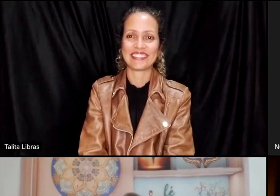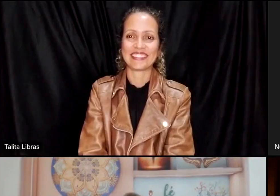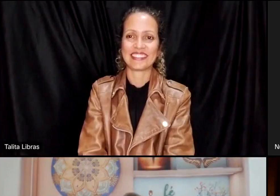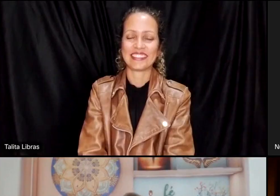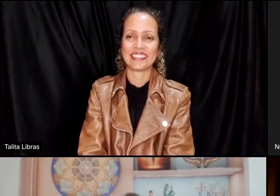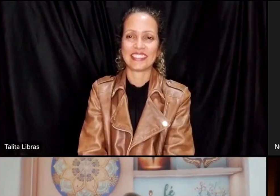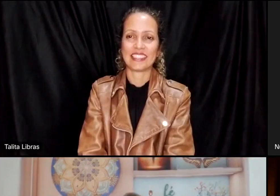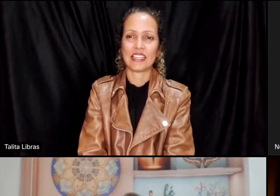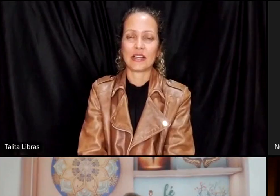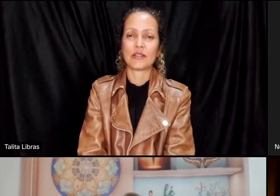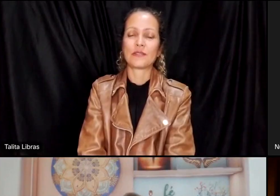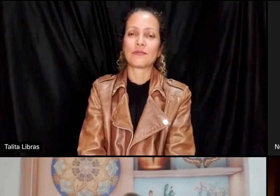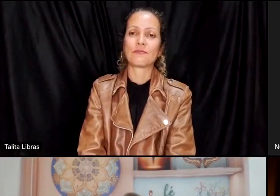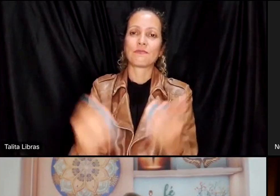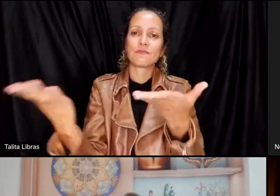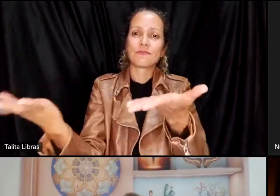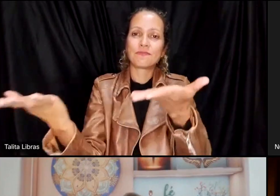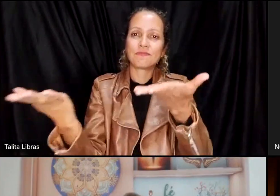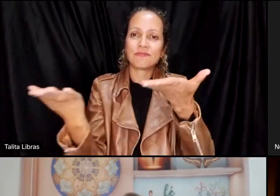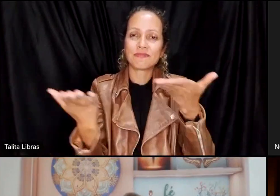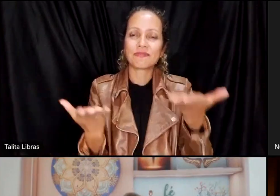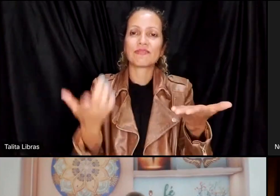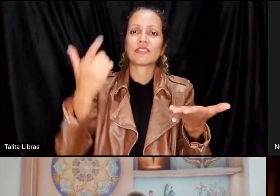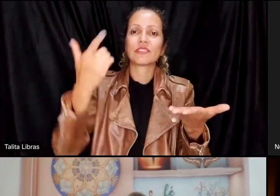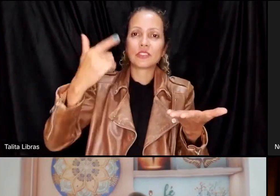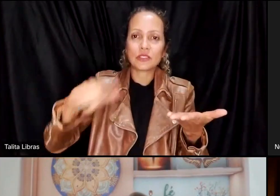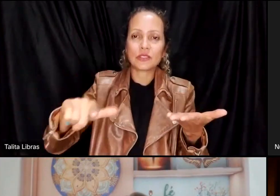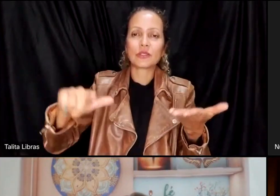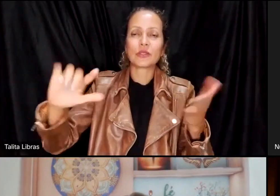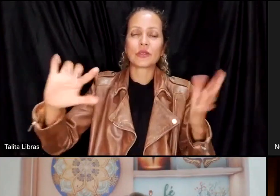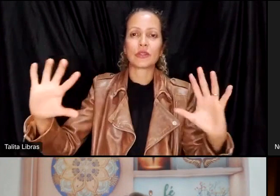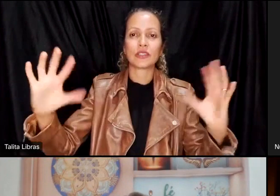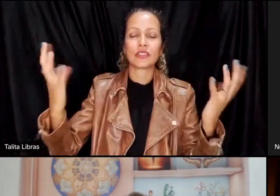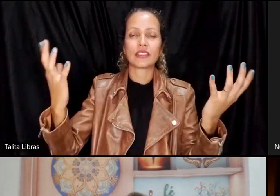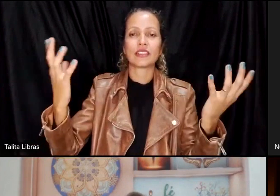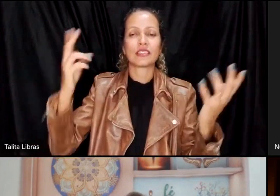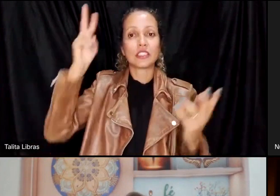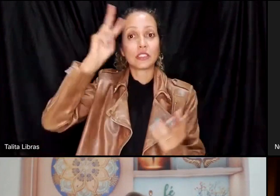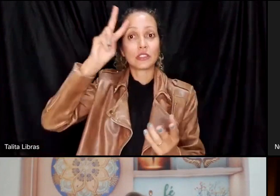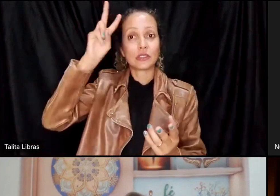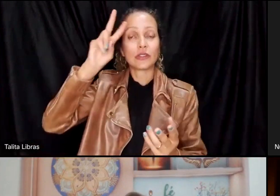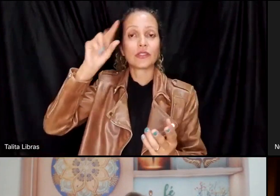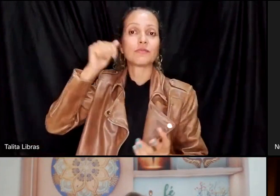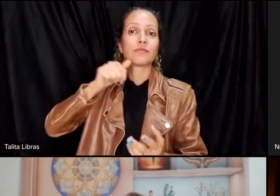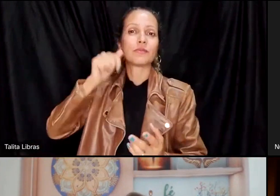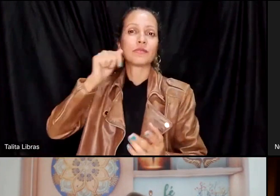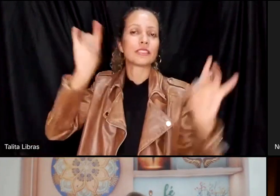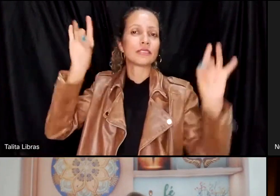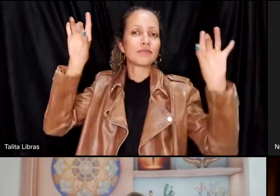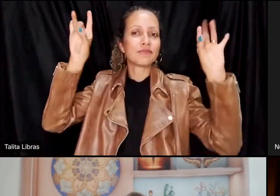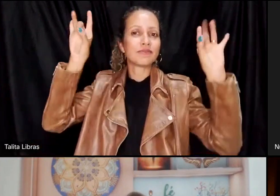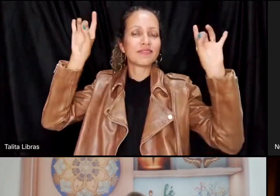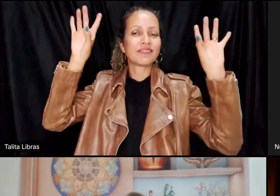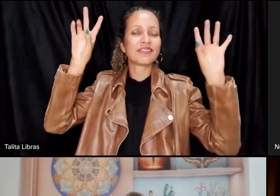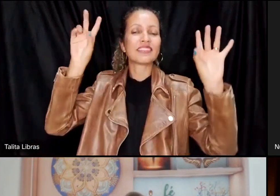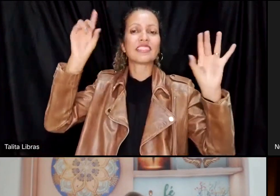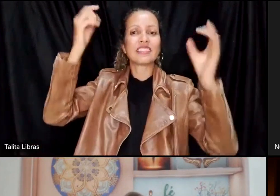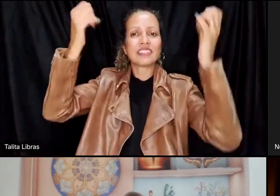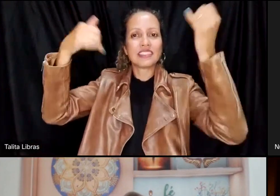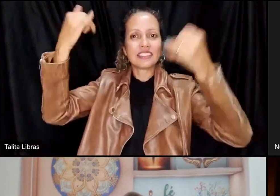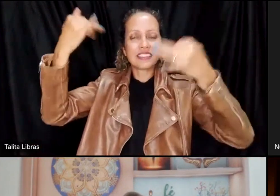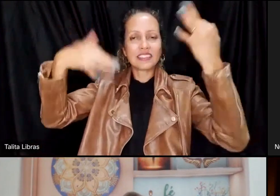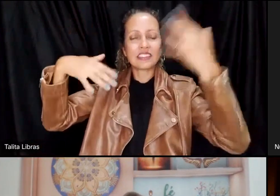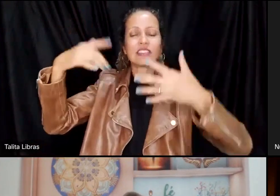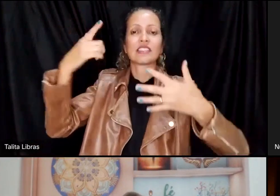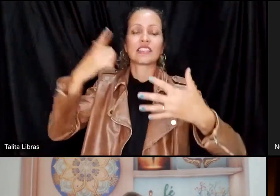Sejam bem-vindos a mais um evento Histórias, Mulheres Incríveis e seus relatos inspiradores do Comitê Vozes